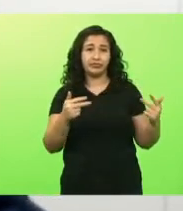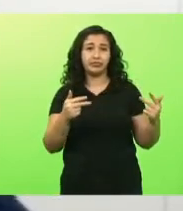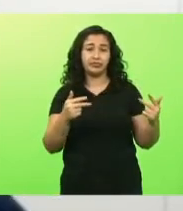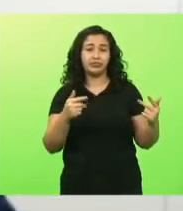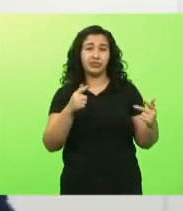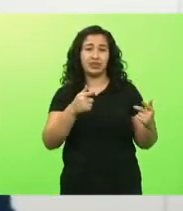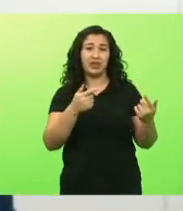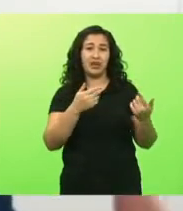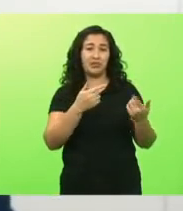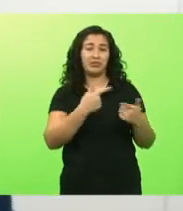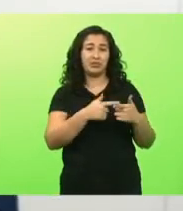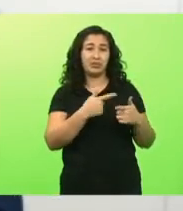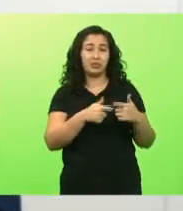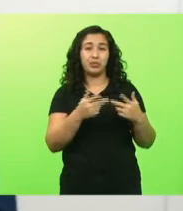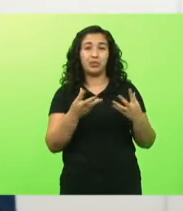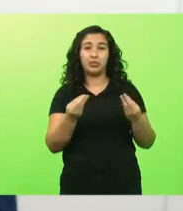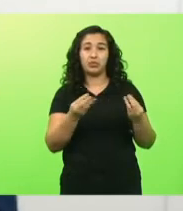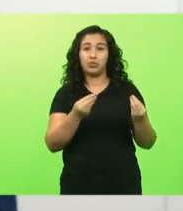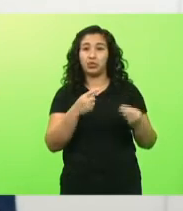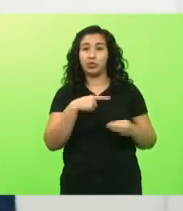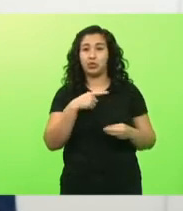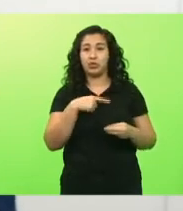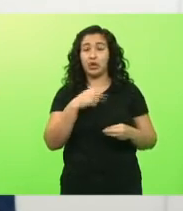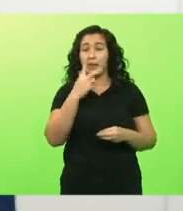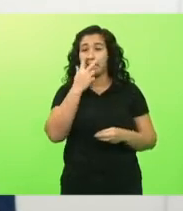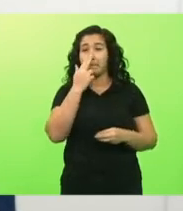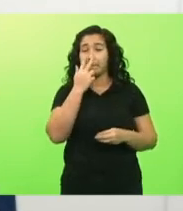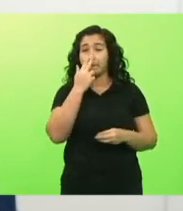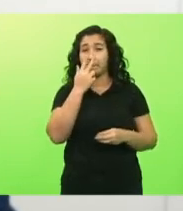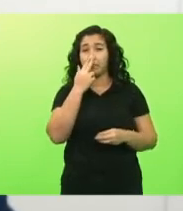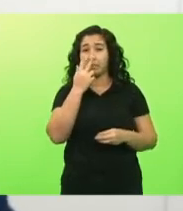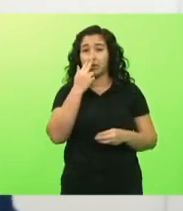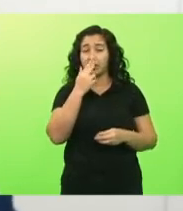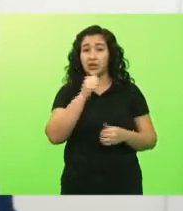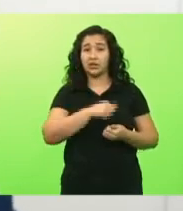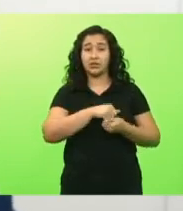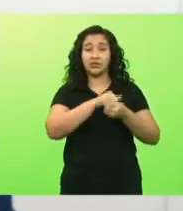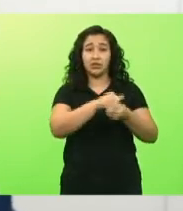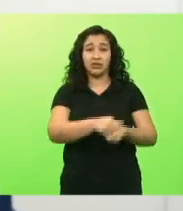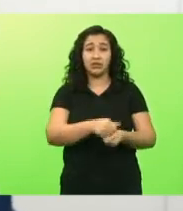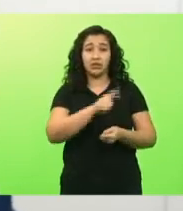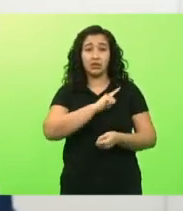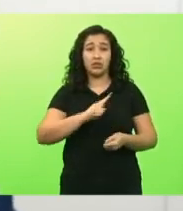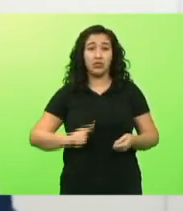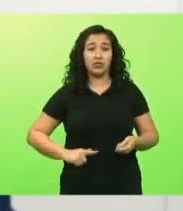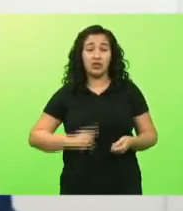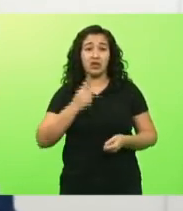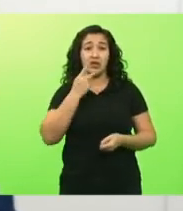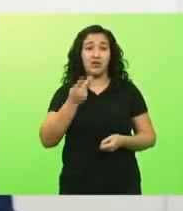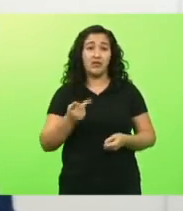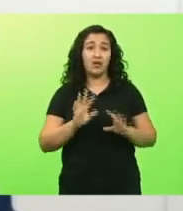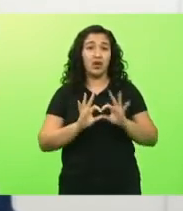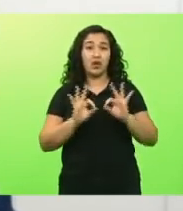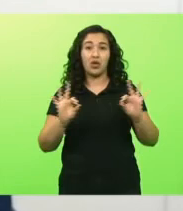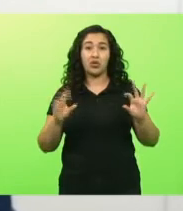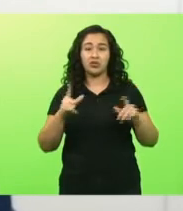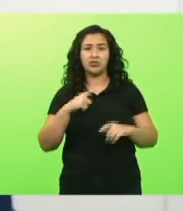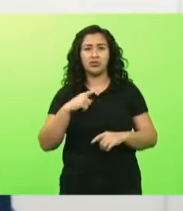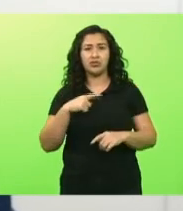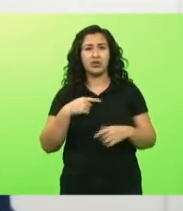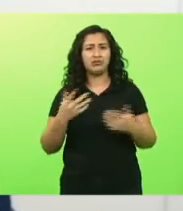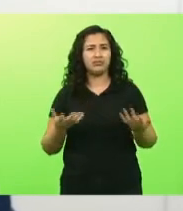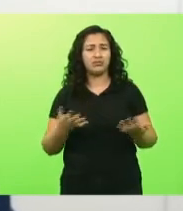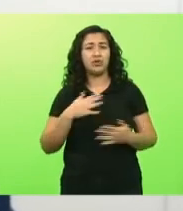caos, e parece que ele, na defesa do governo, diz que está tudo a mil maravilhas. Eu até gosto do